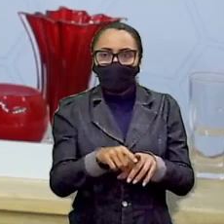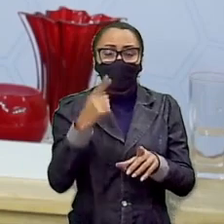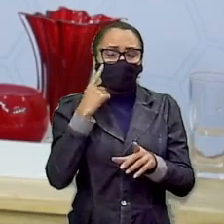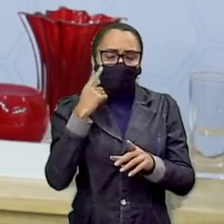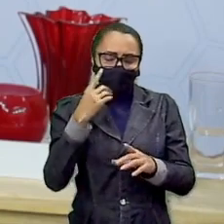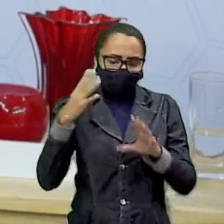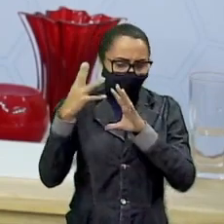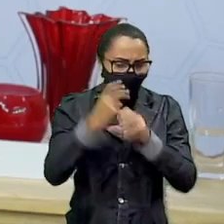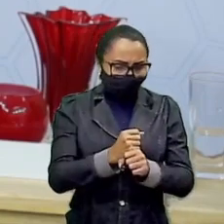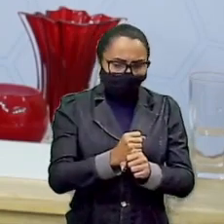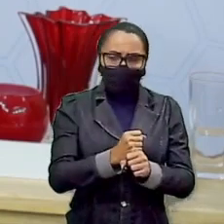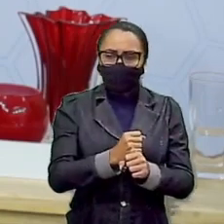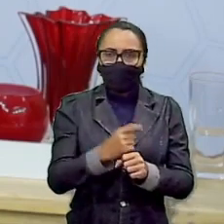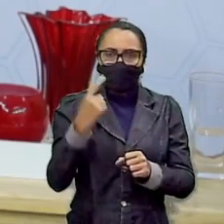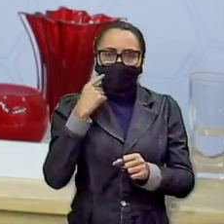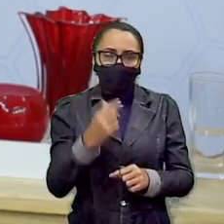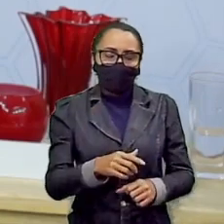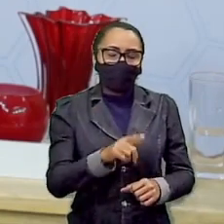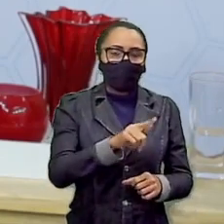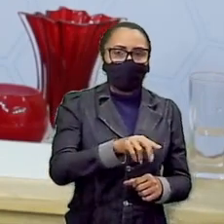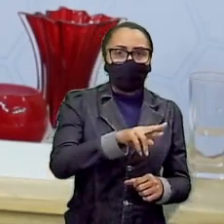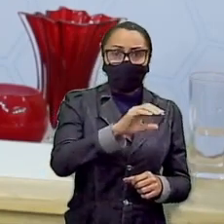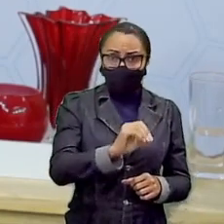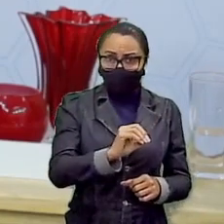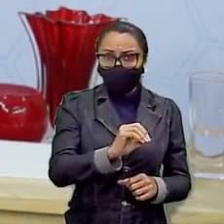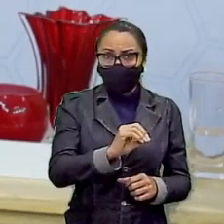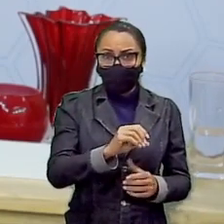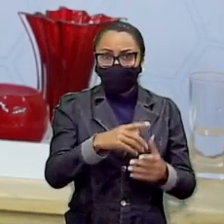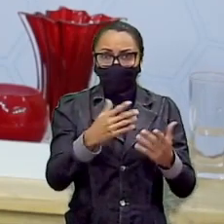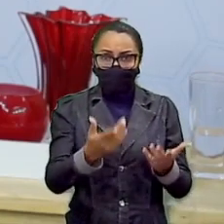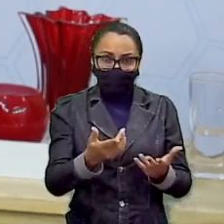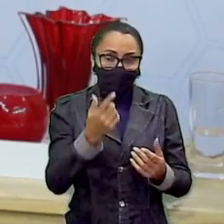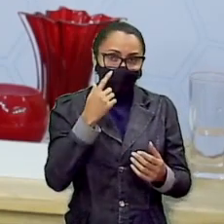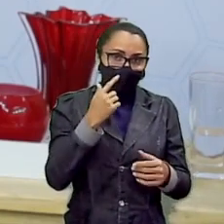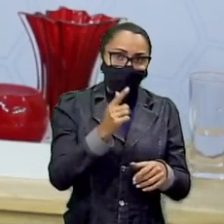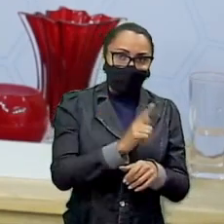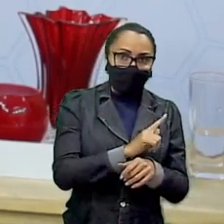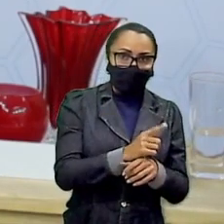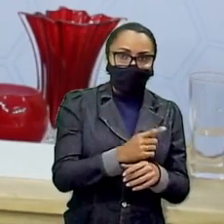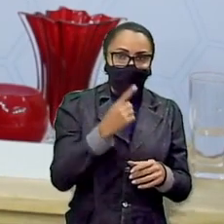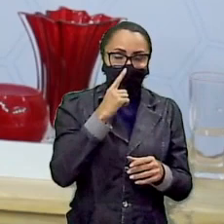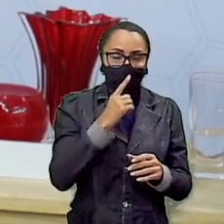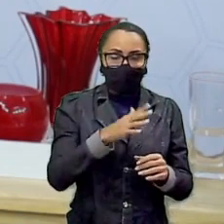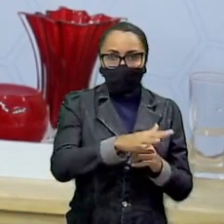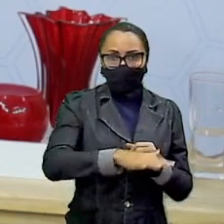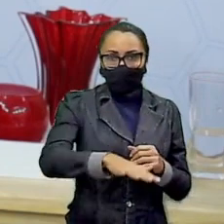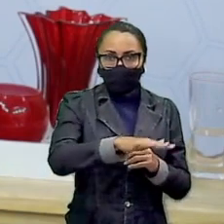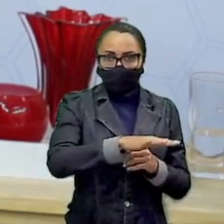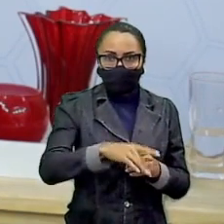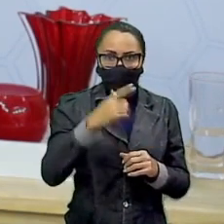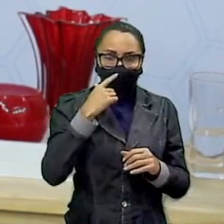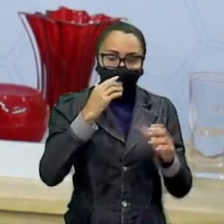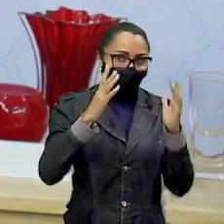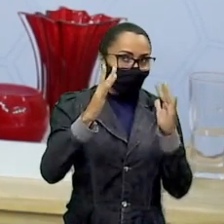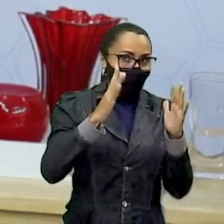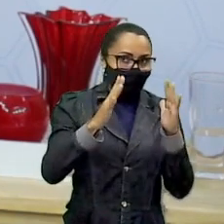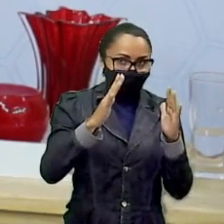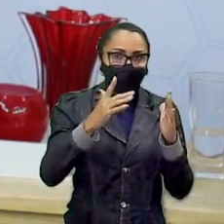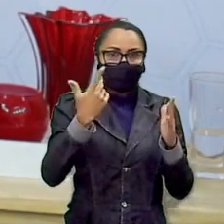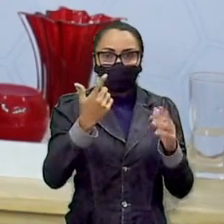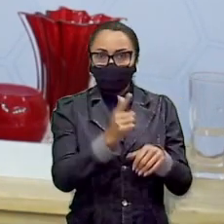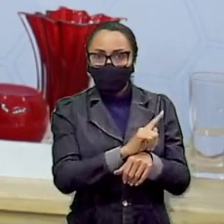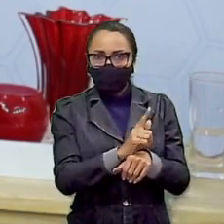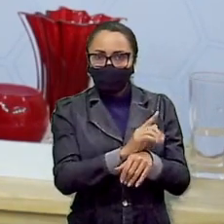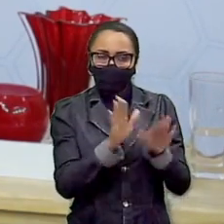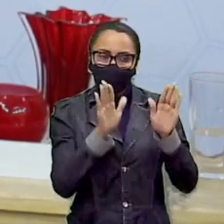em resumo, o GRO, né, o Gerenciamento de Riscos Ocupacionais, é a teoria, é a gestão